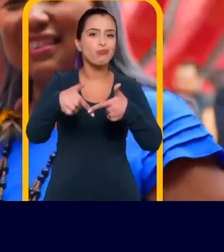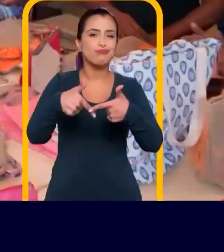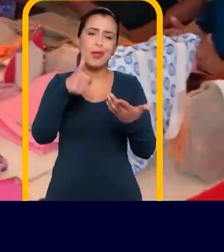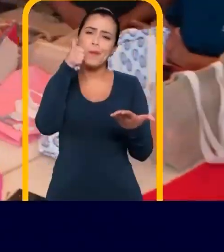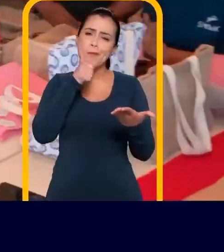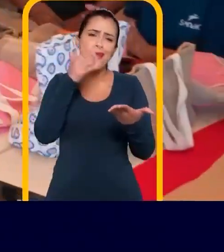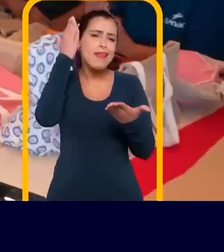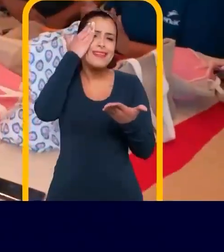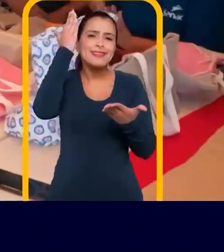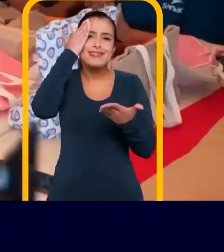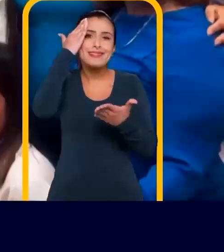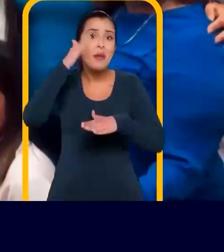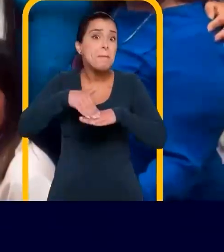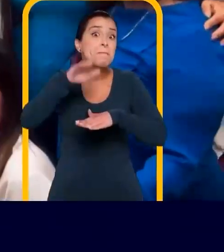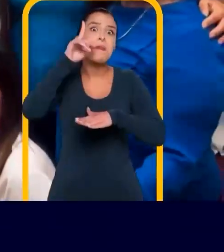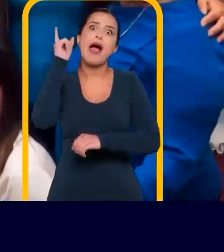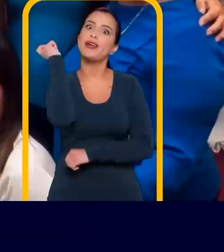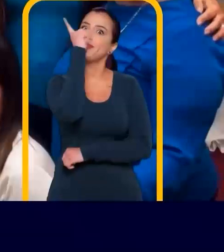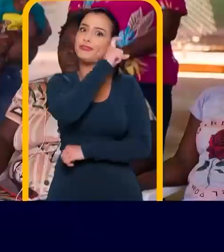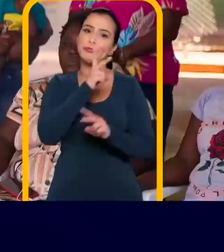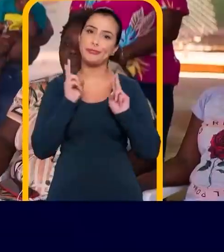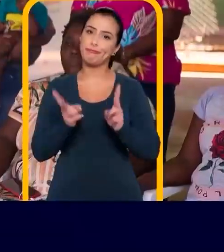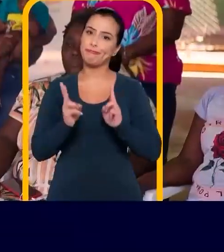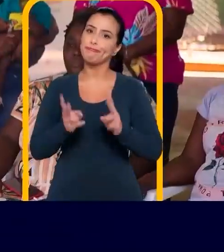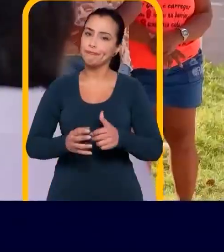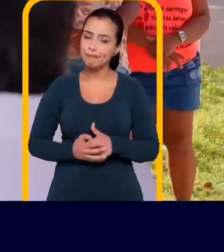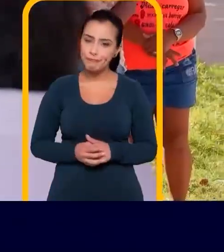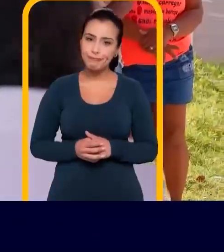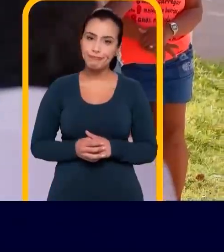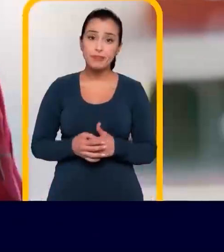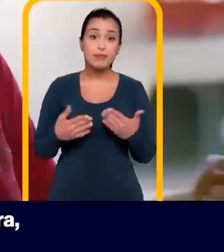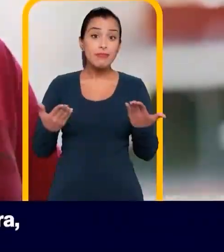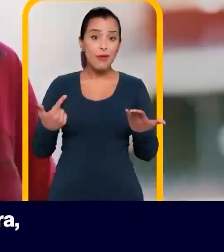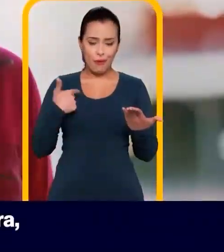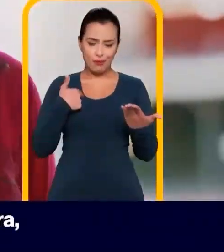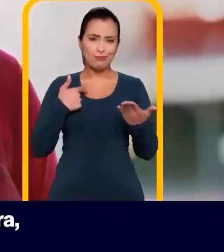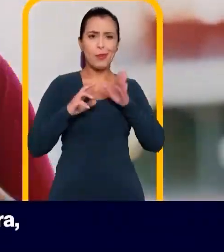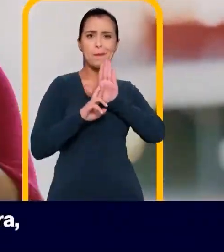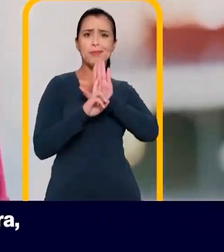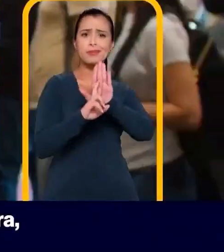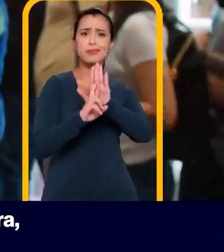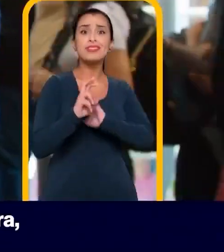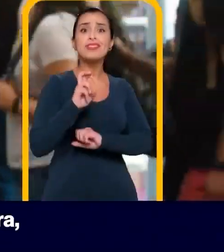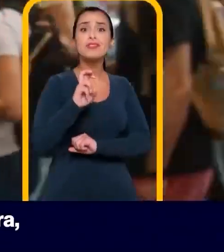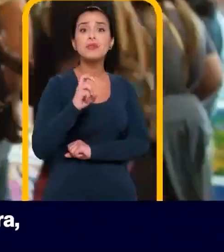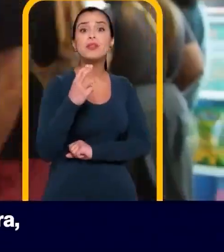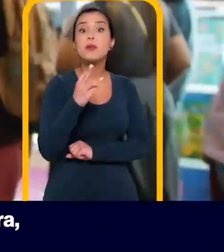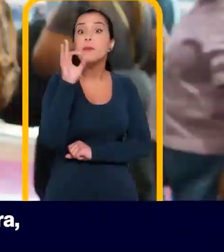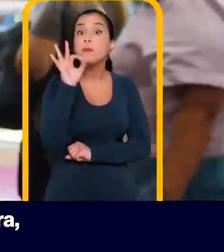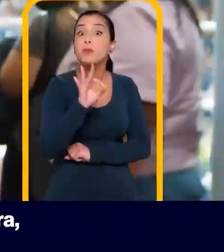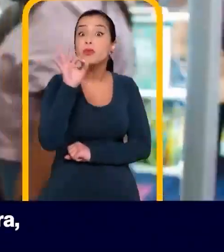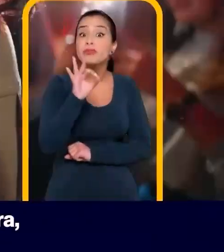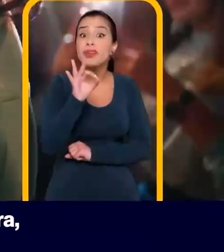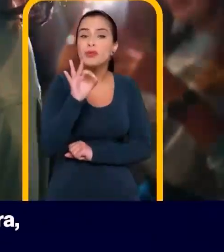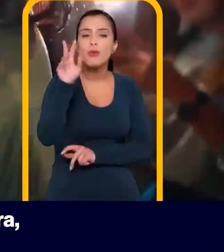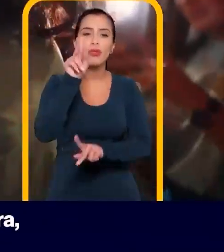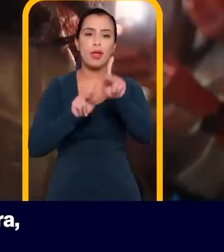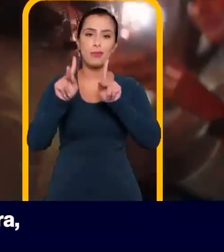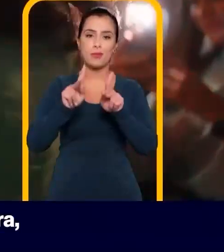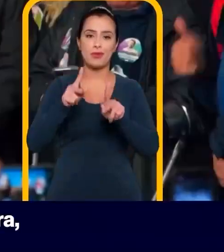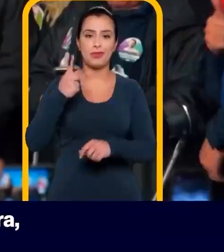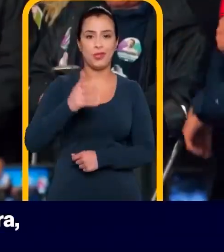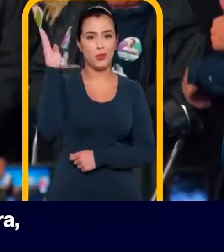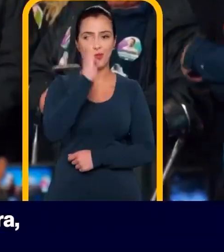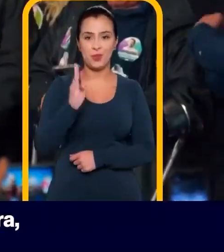mulher se forja nessa luta, porque nós sabemos que tudo vai ser mais difícil para nós. Porque eu represento 53%